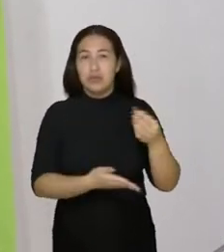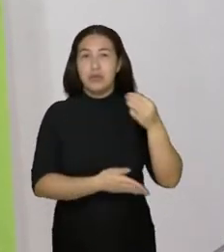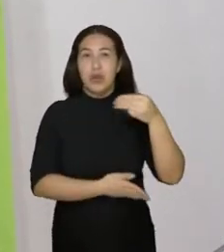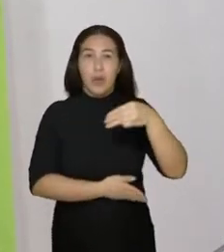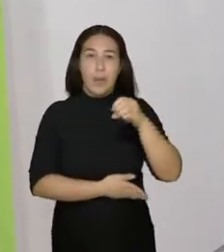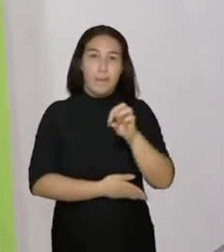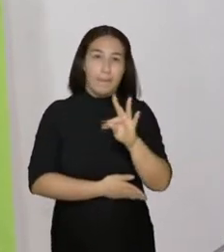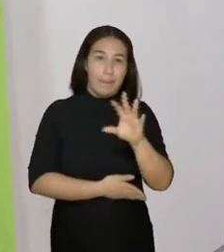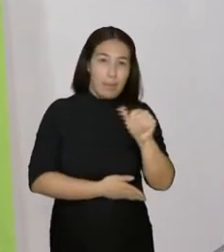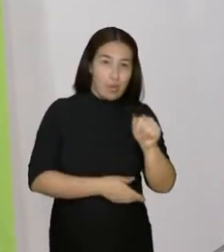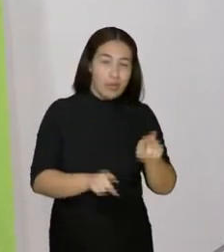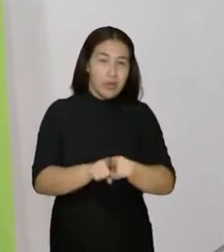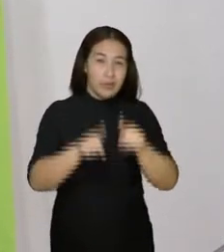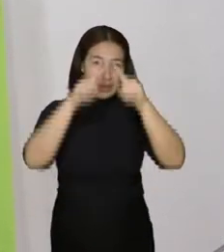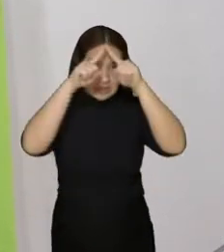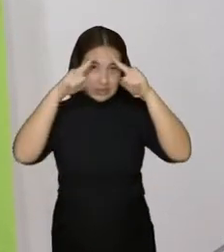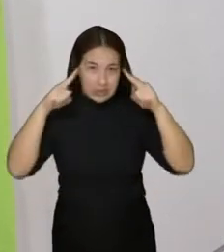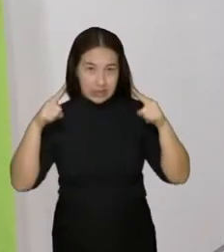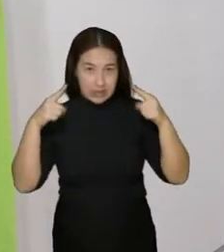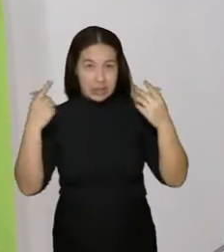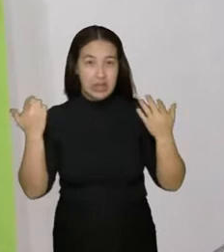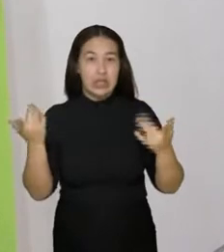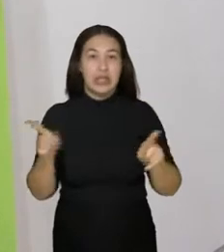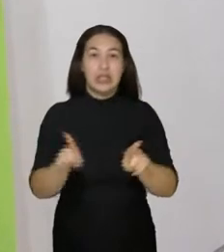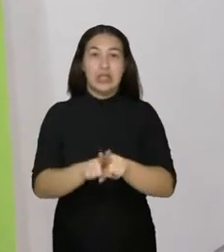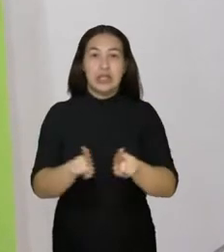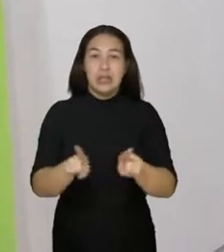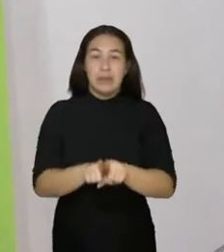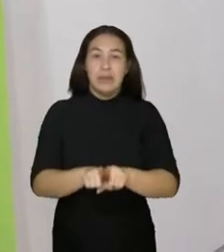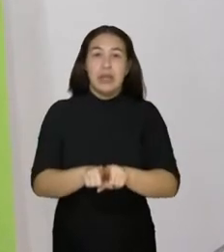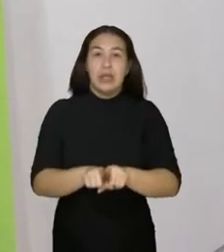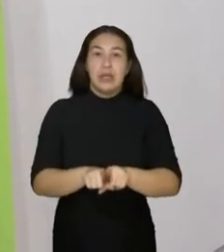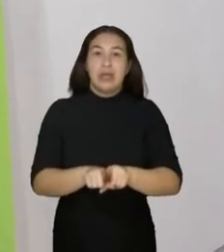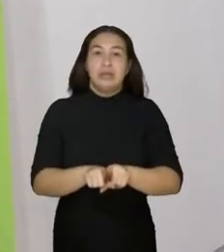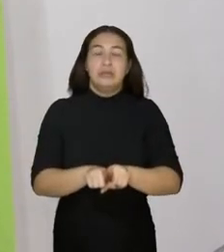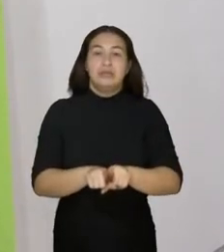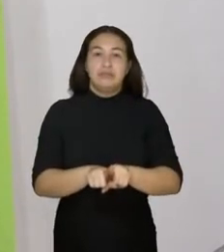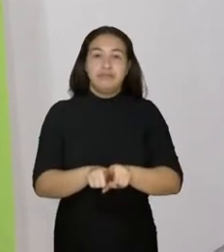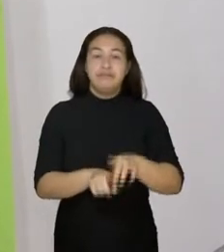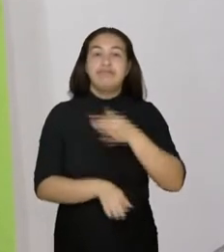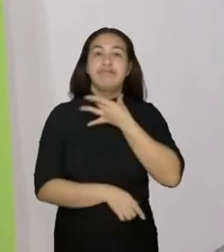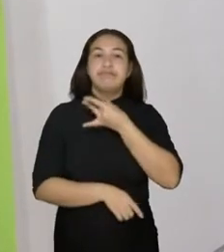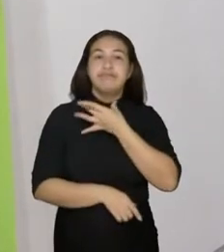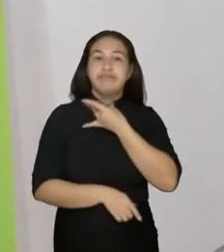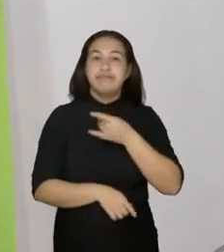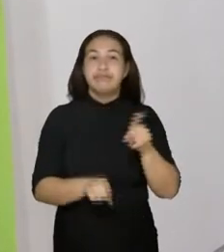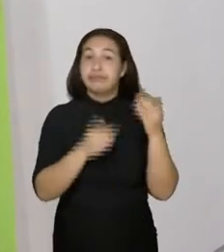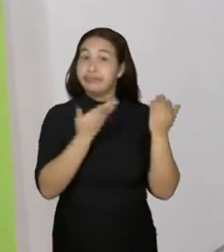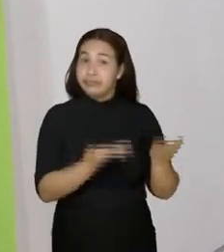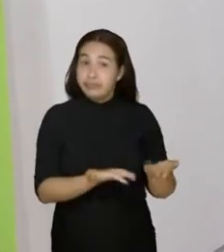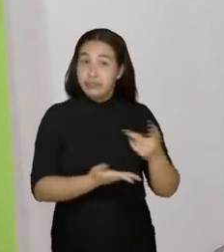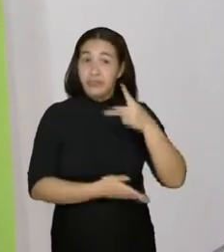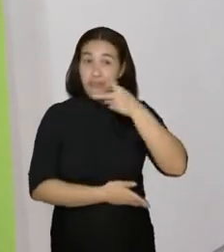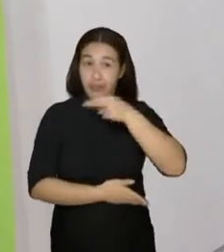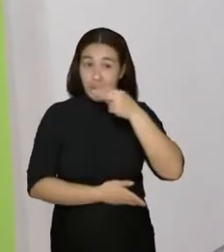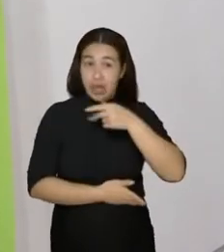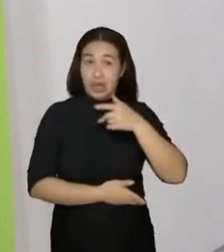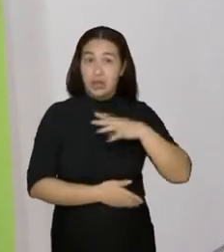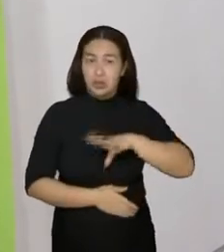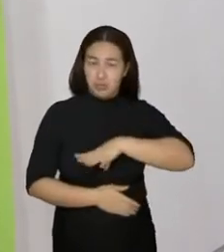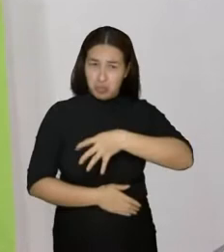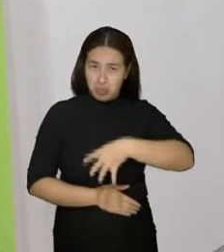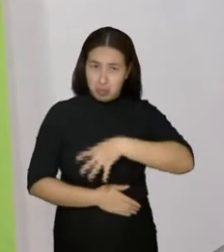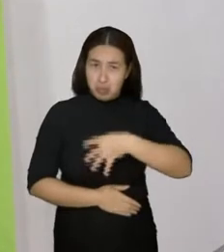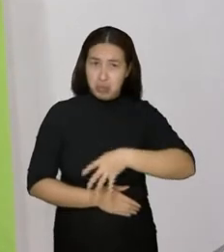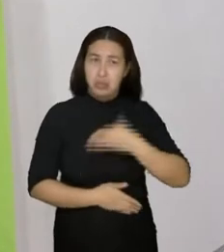Deputado Sarita pela reeleição deputados Deputado Candy que foi corajoso a sua perspectiva